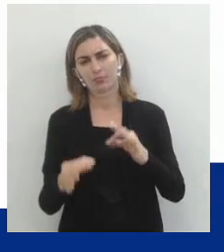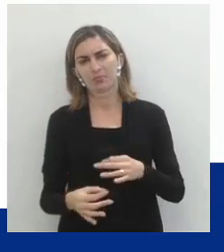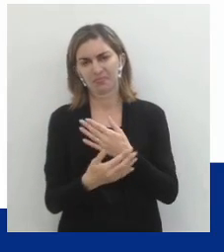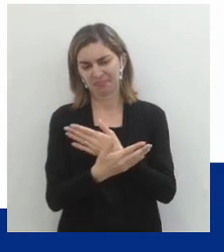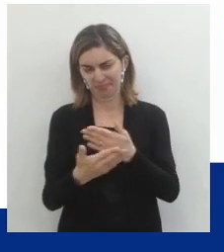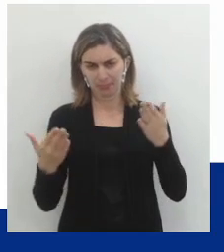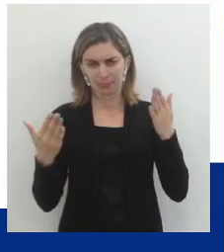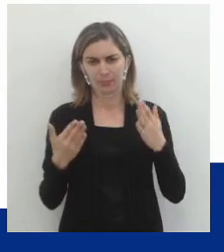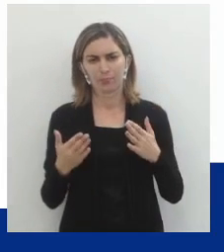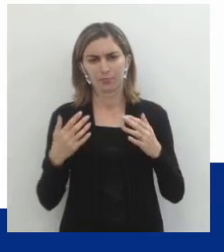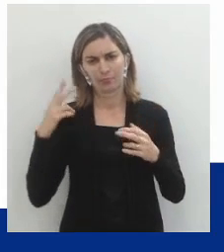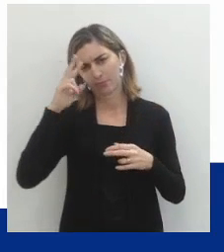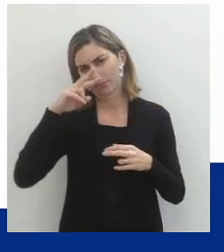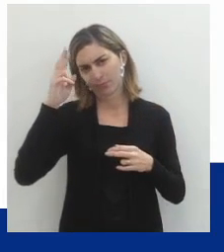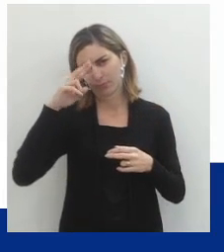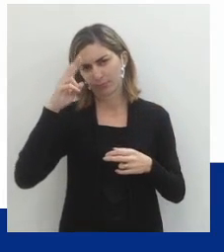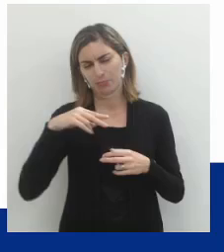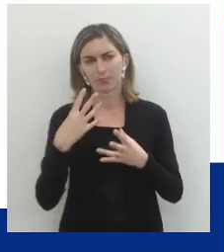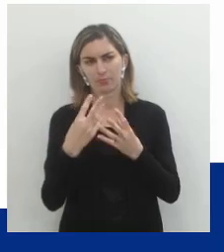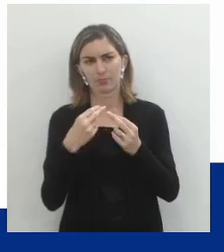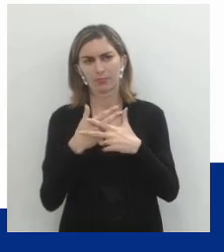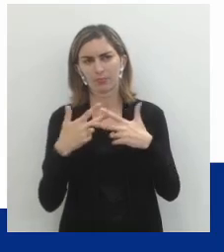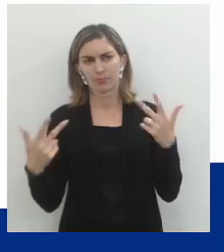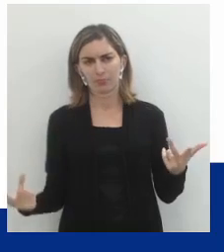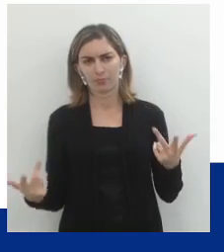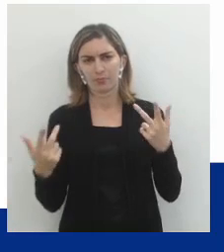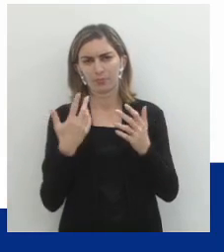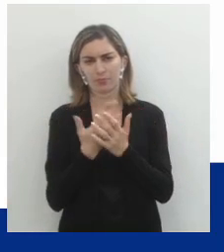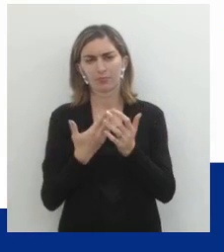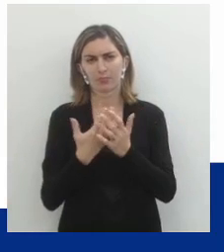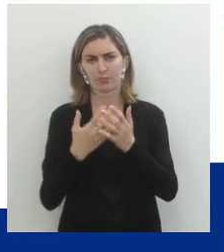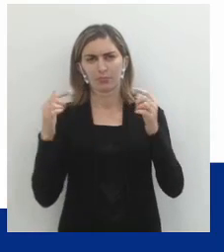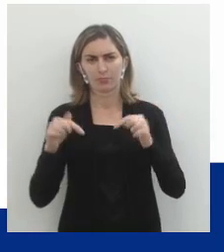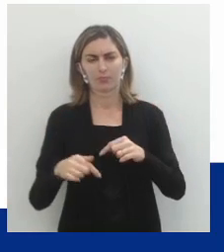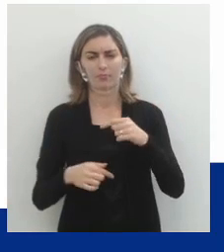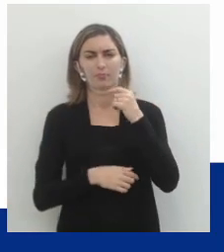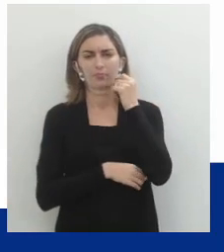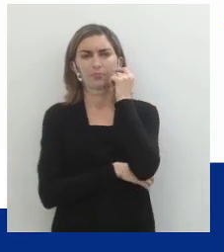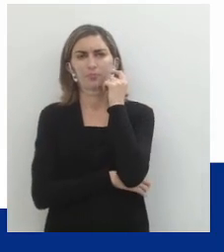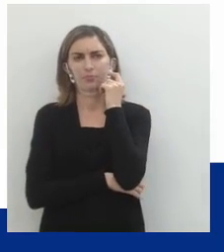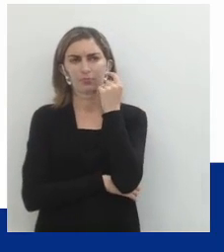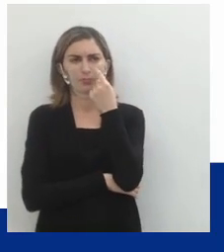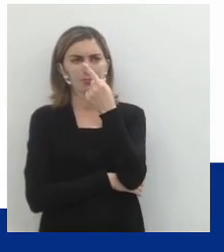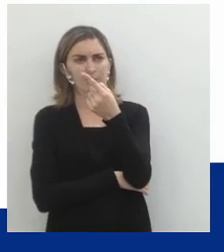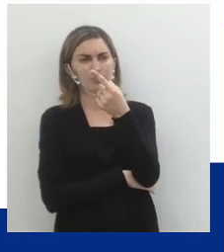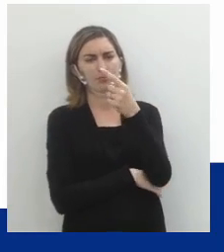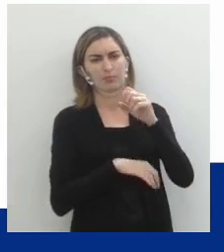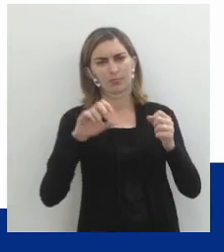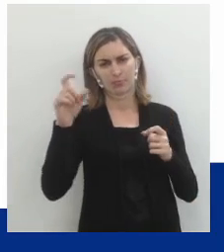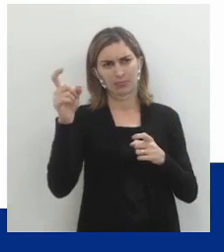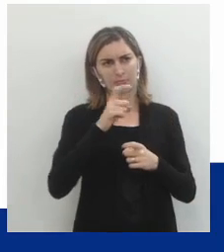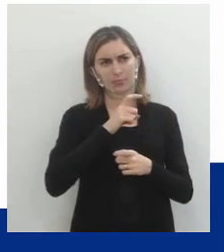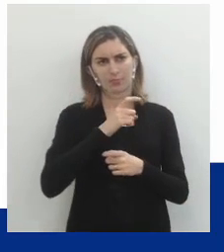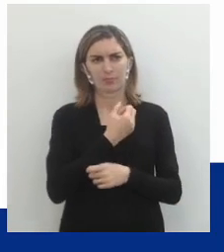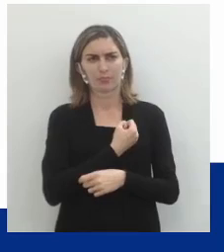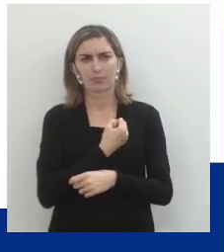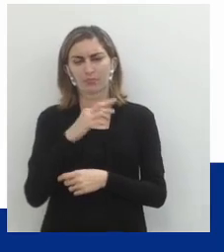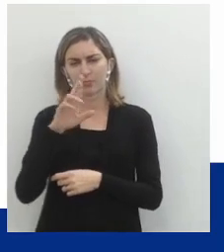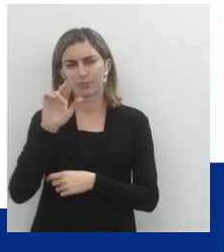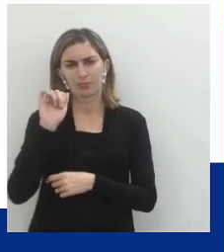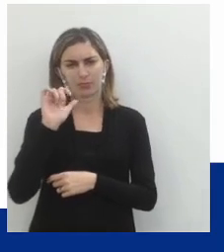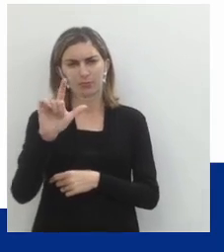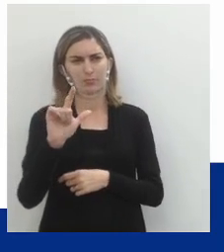certeza que você vai relembrar muita coisa aqui em nossa aula de hoje. Olha só, seja x um número